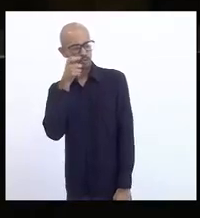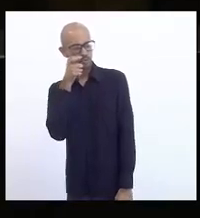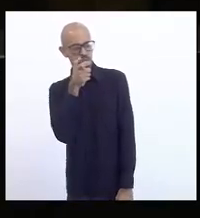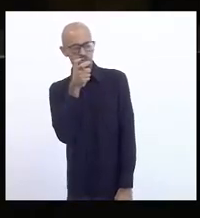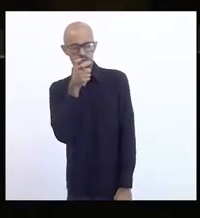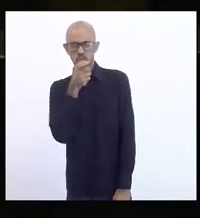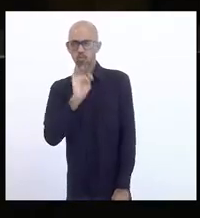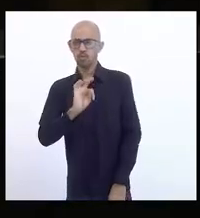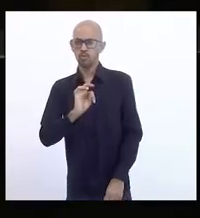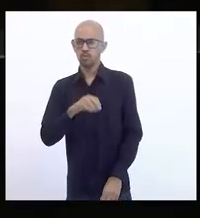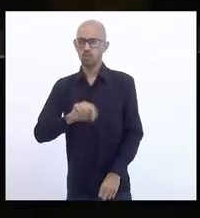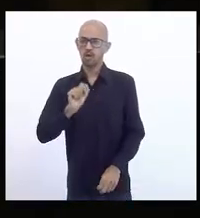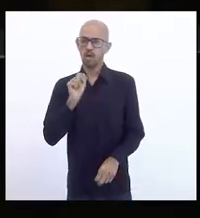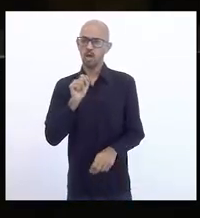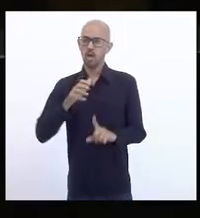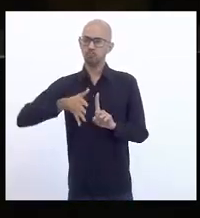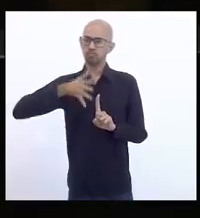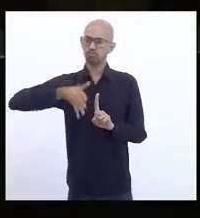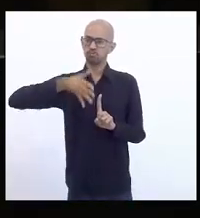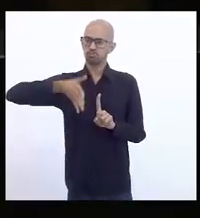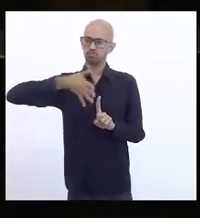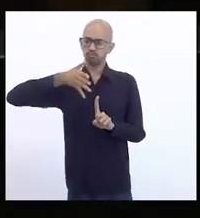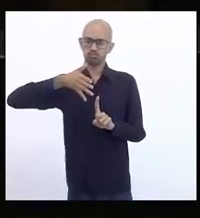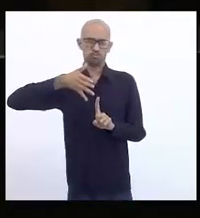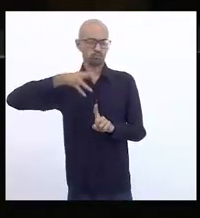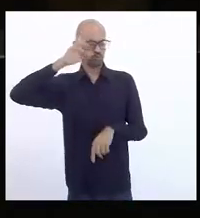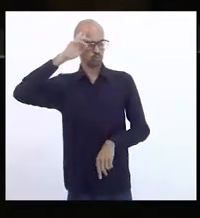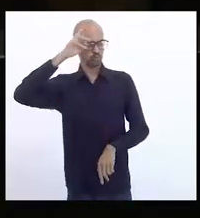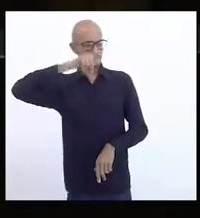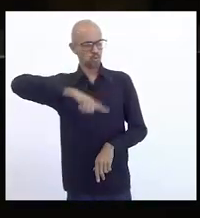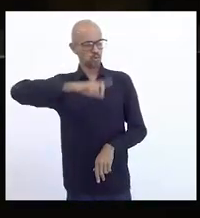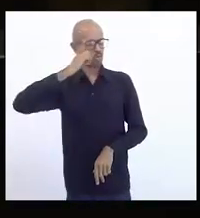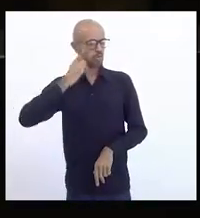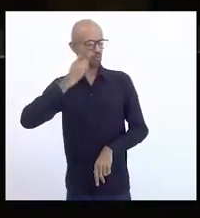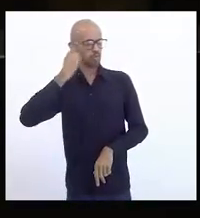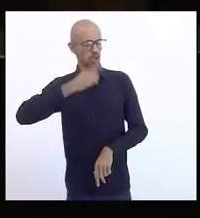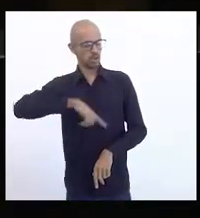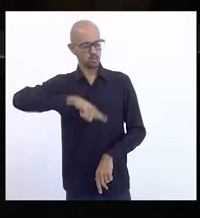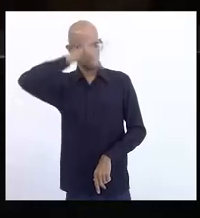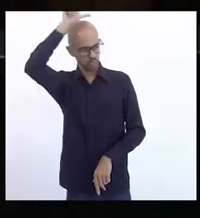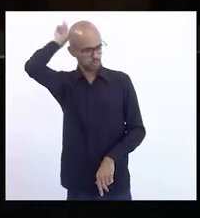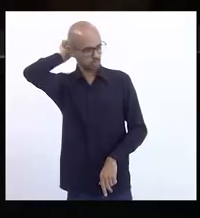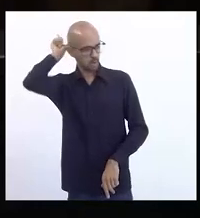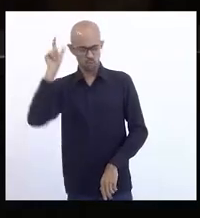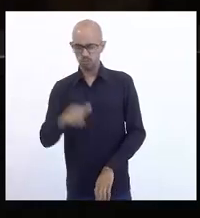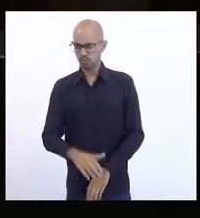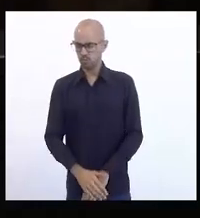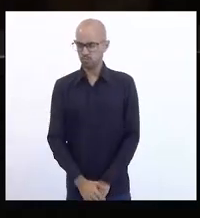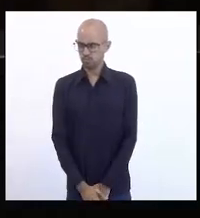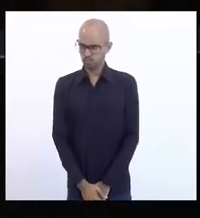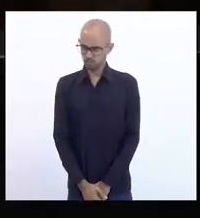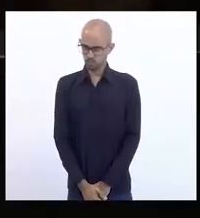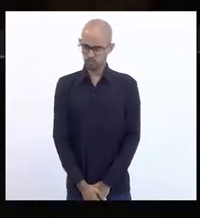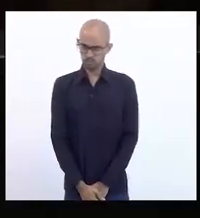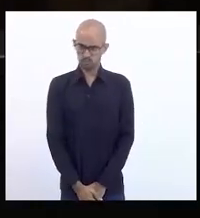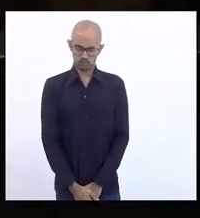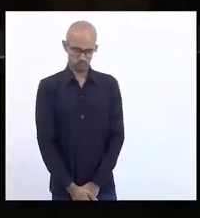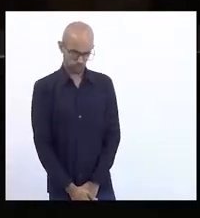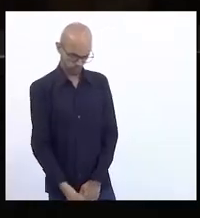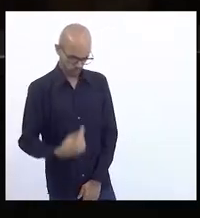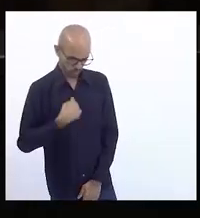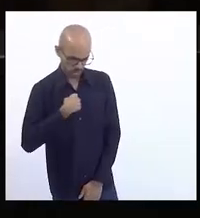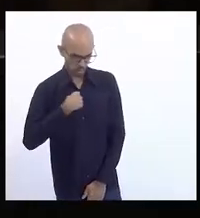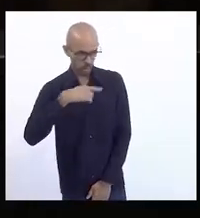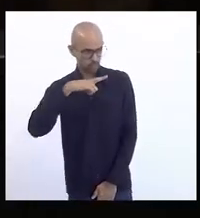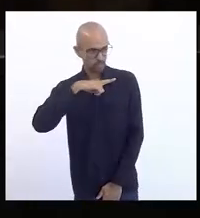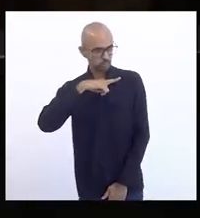atentamente a intervenção do nobre deputado Luiz Paulo Corrêa da Rocha, a quem